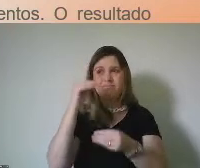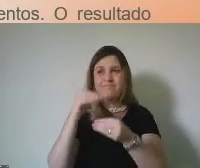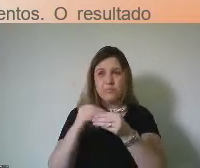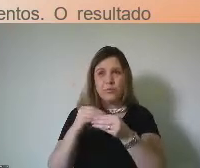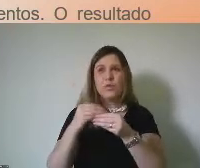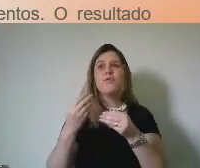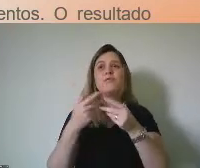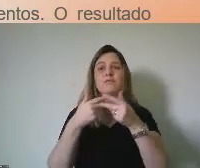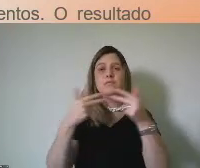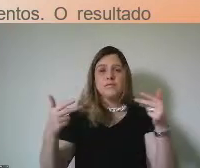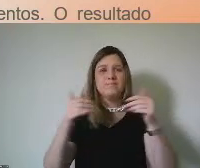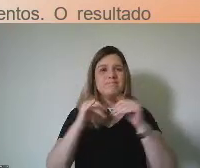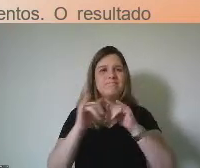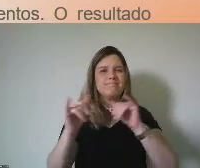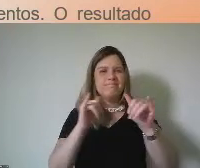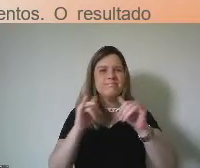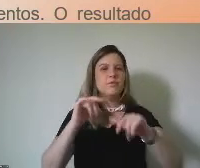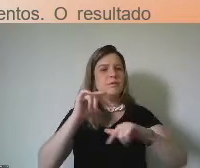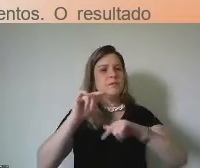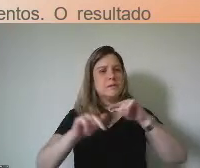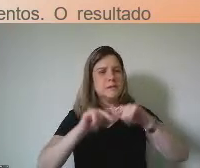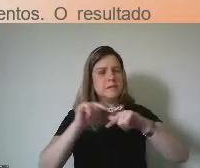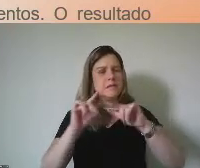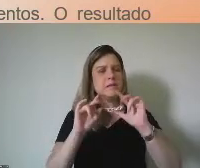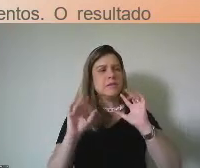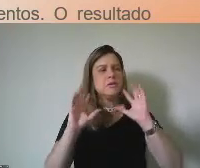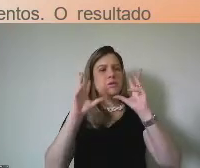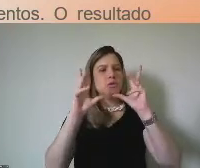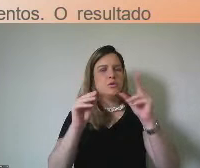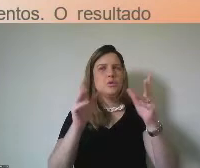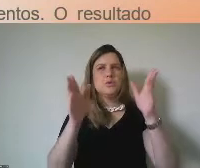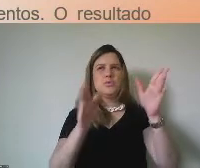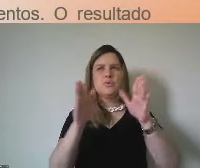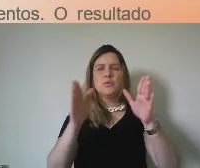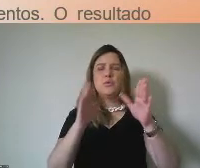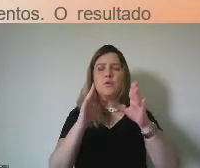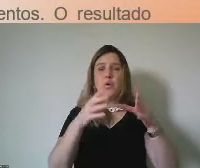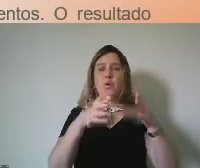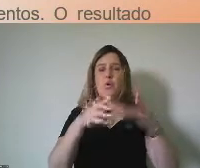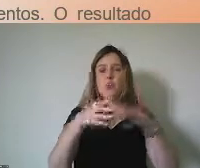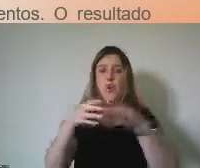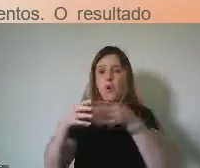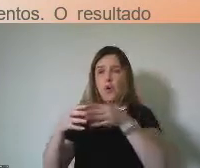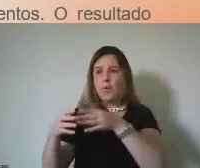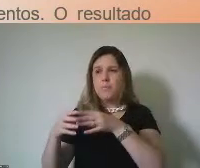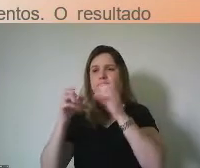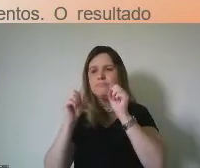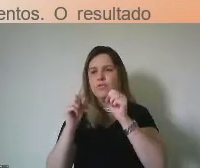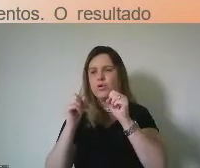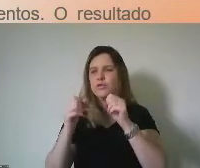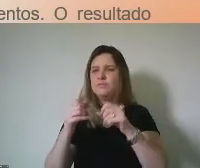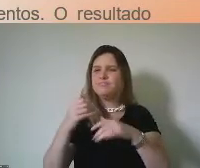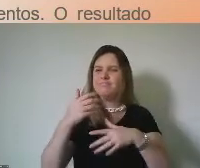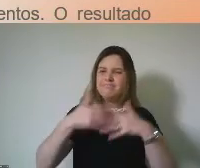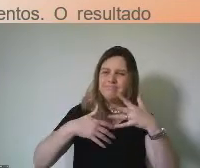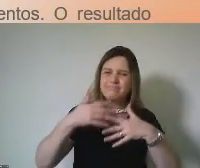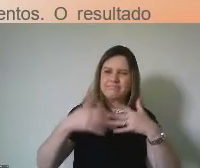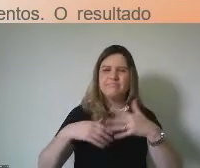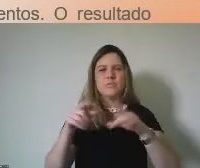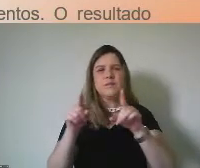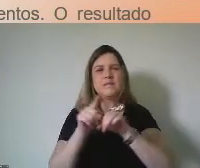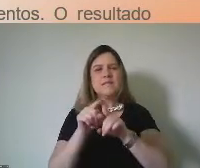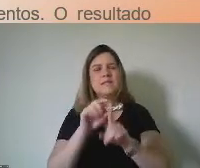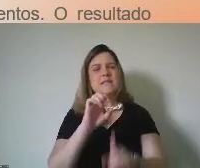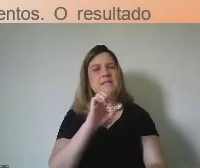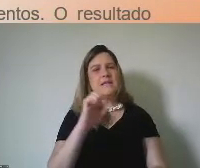condições de mercado e outros fatores operacionais podem afetar o desempenho futuro da ex-acetep e conduzir a